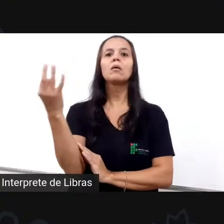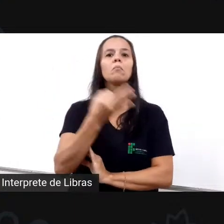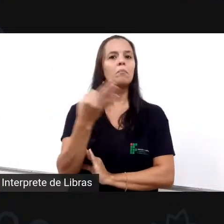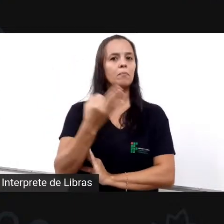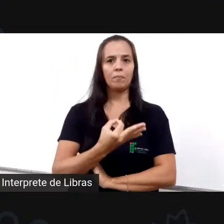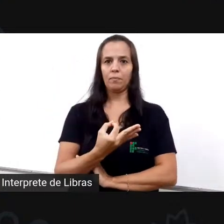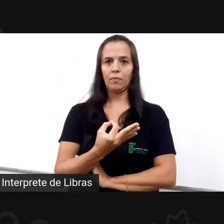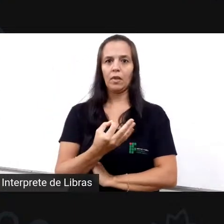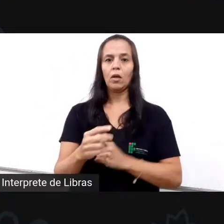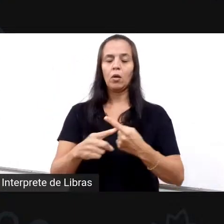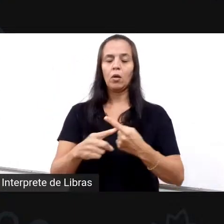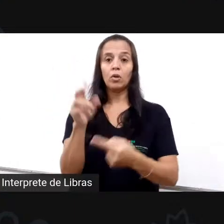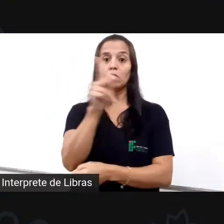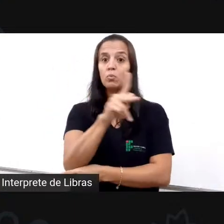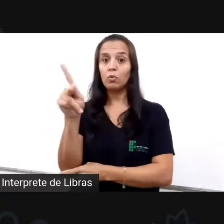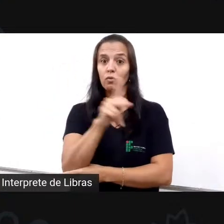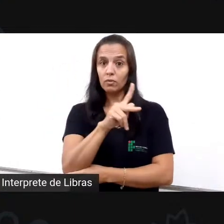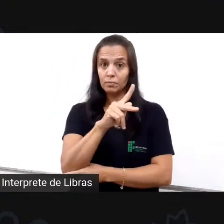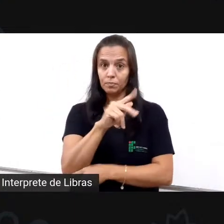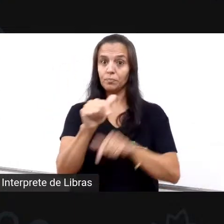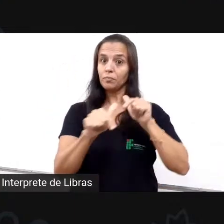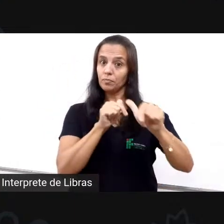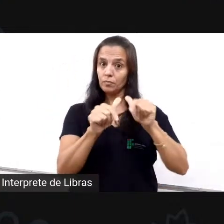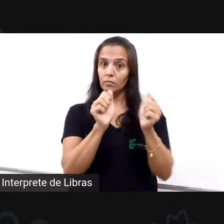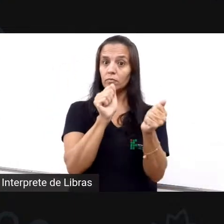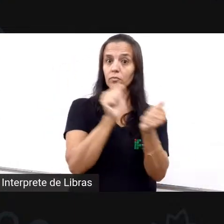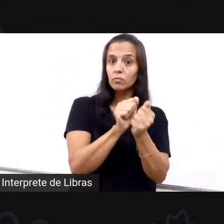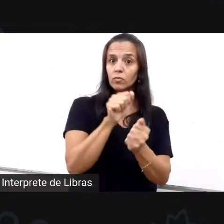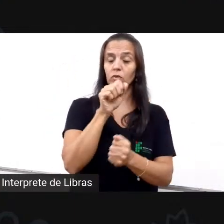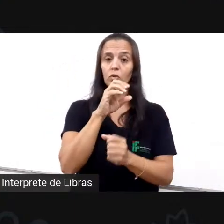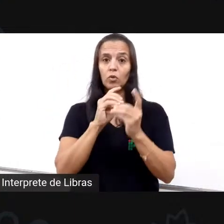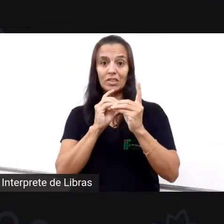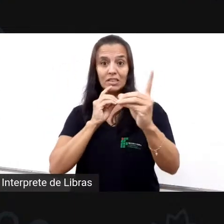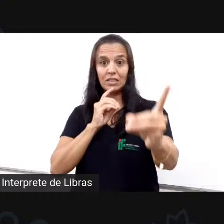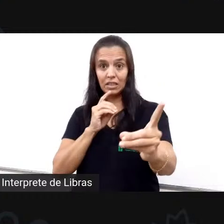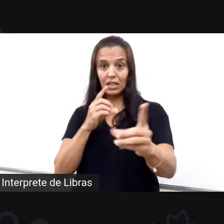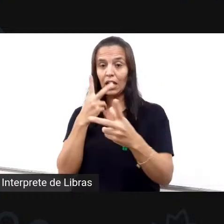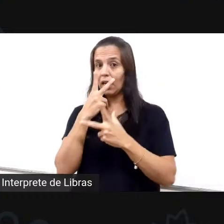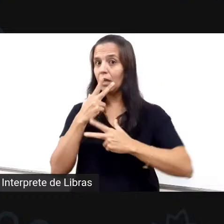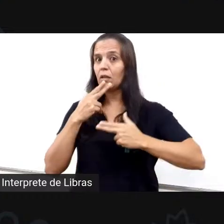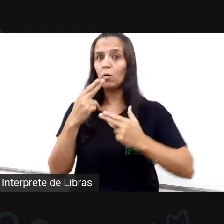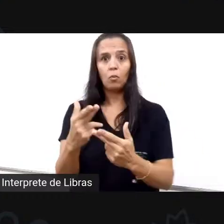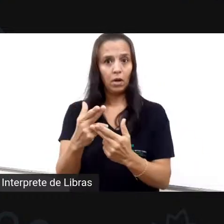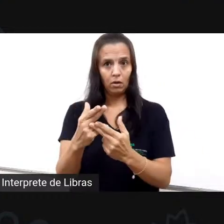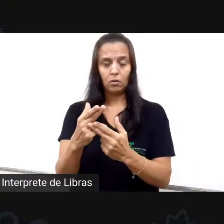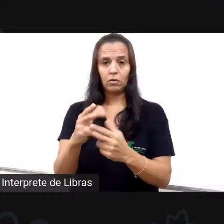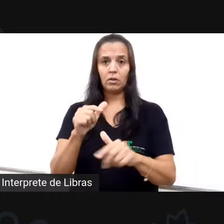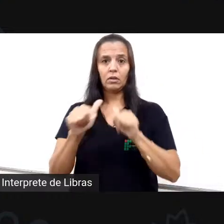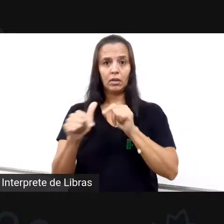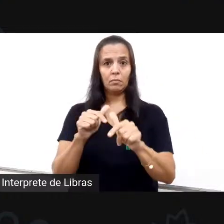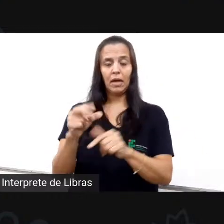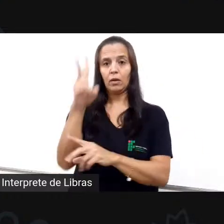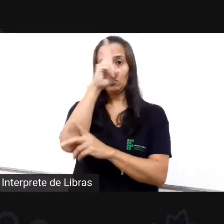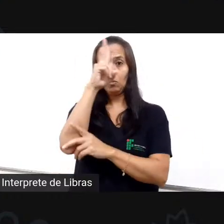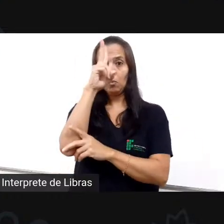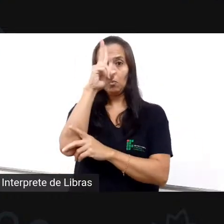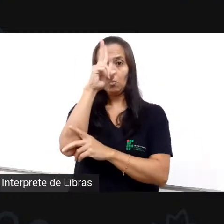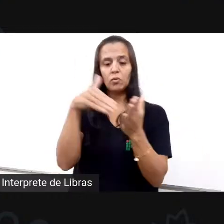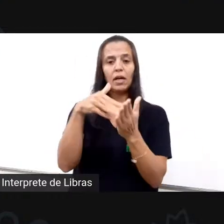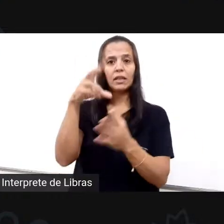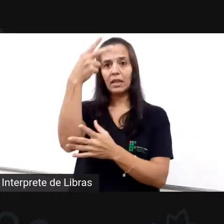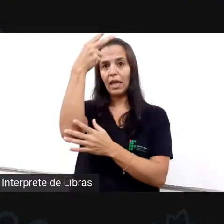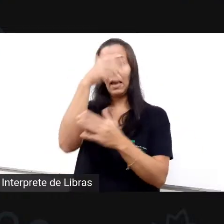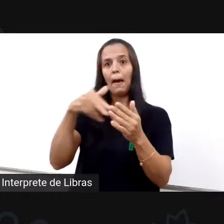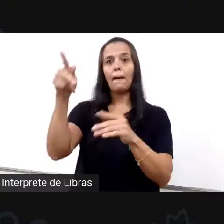os professores que atuam com vocês são os mesmos que atuam desde o ensino médio aos cursos de